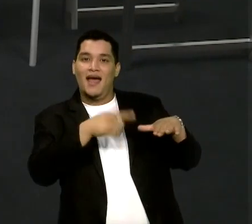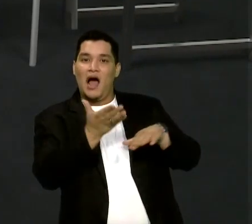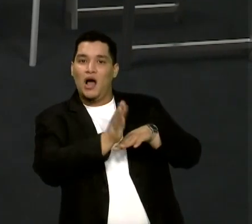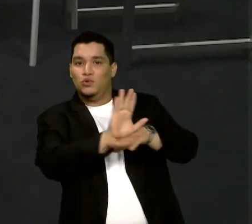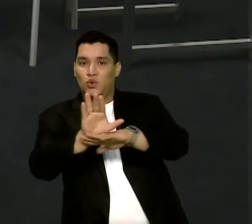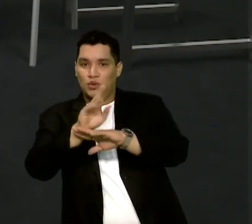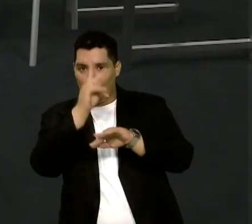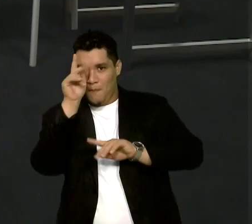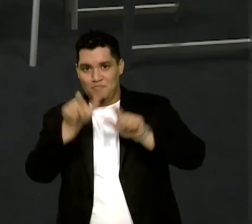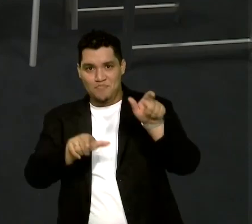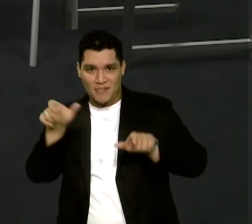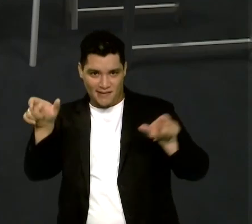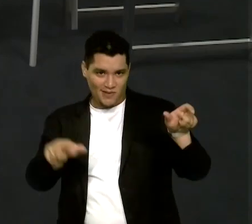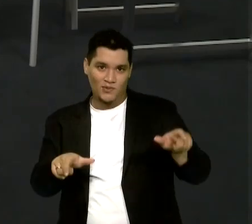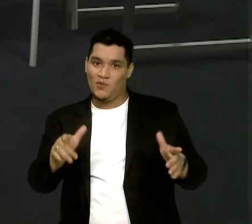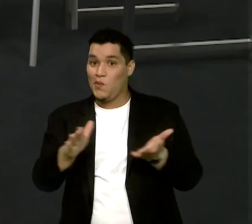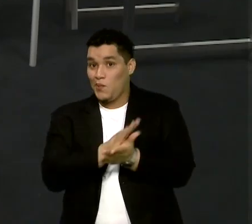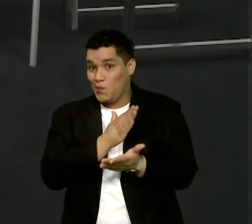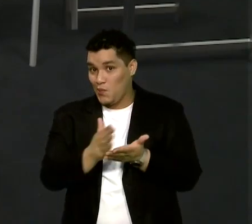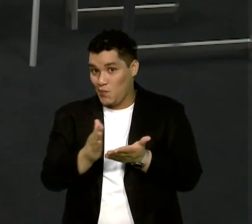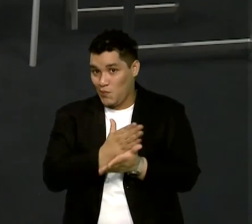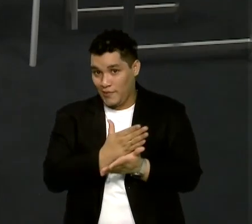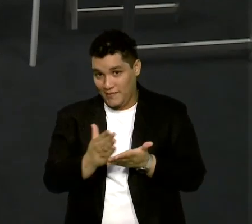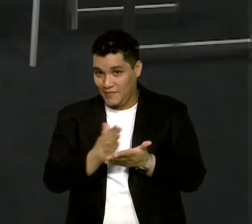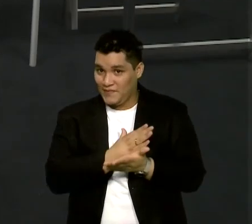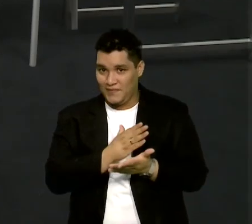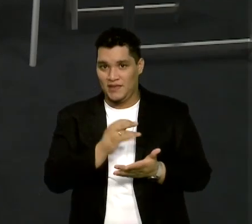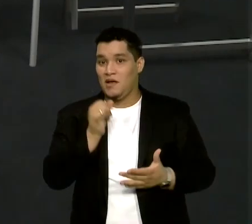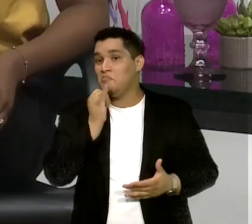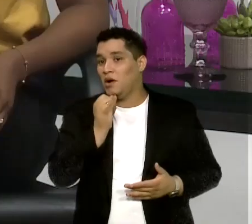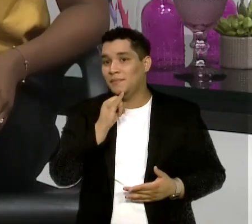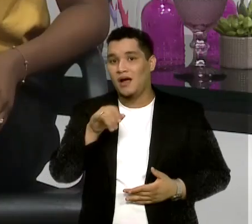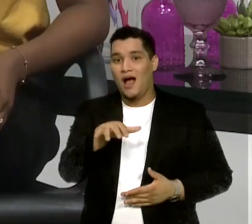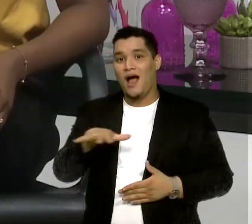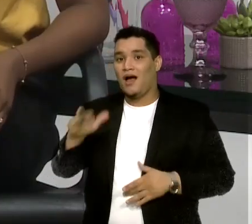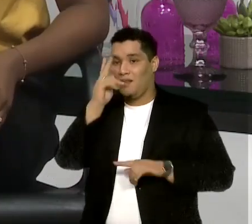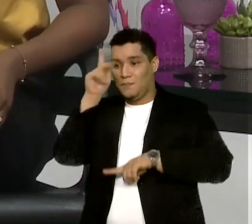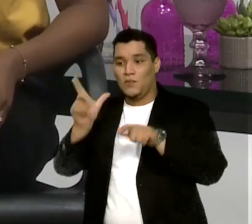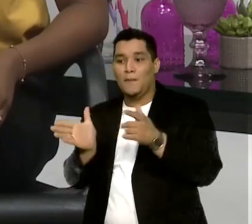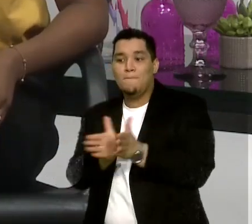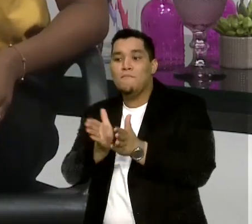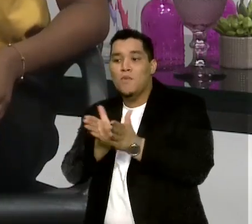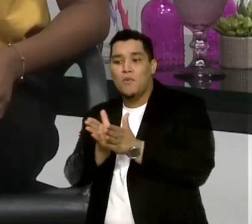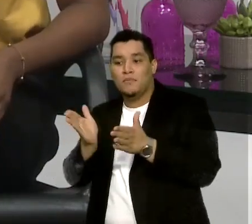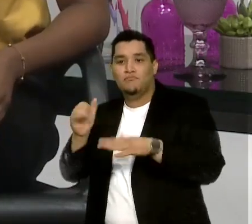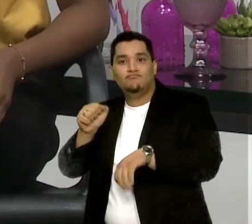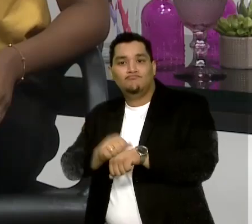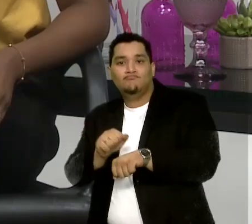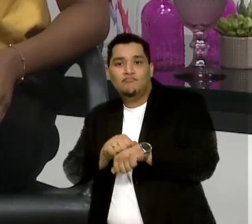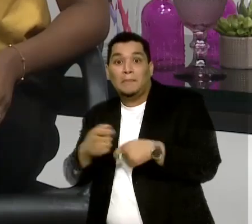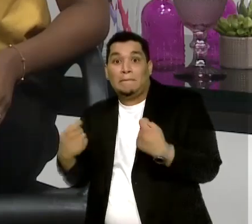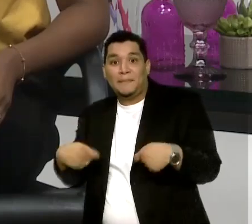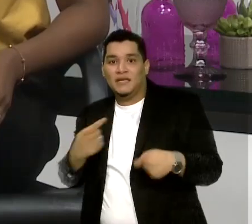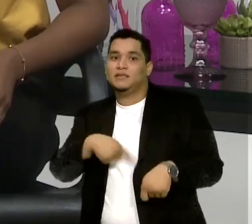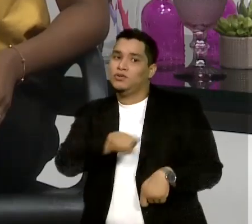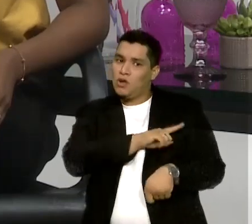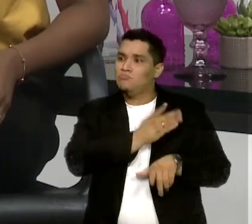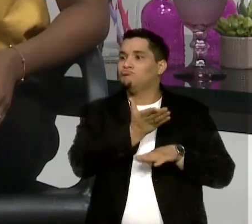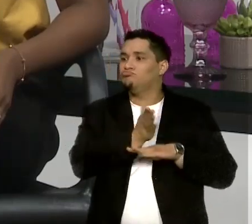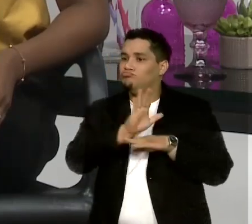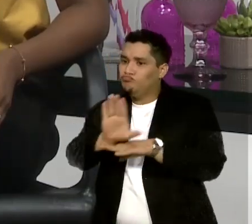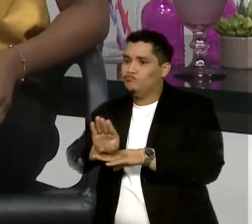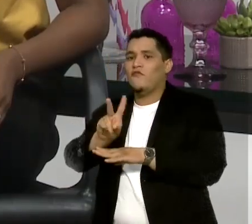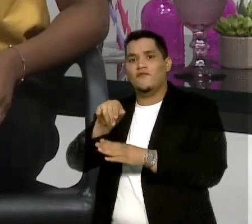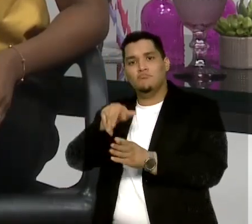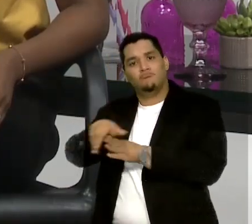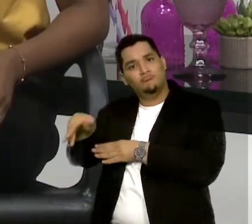ajudo pessoas nessa área de ser humanitário. Então, a gente lida com essas pessoas, não só dentro da ONG, mas eu